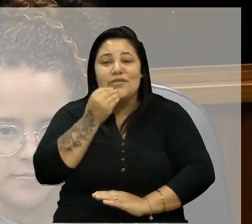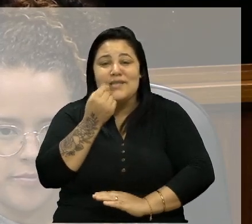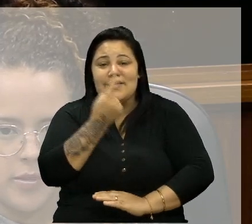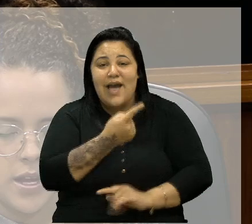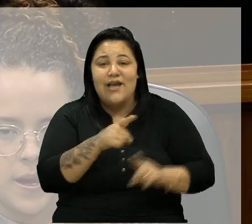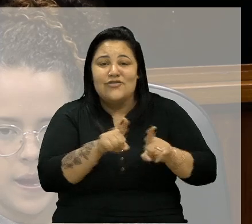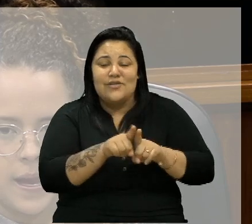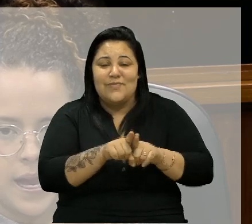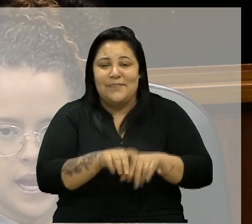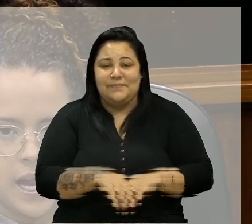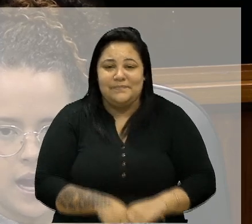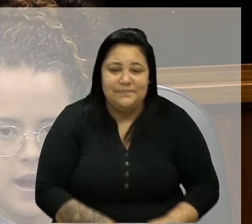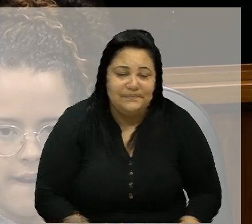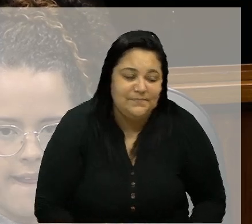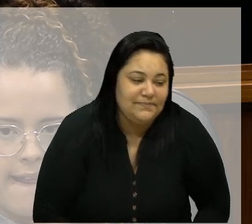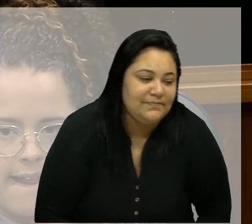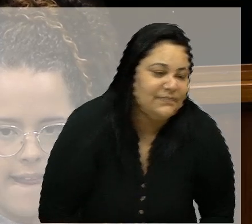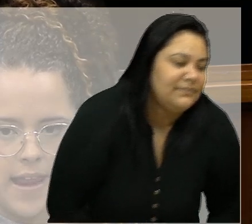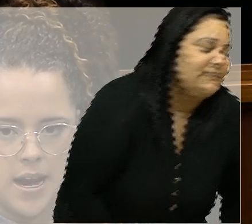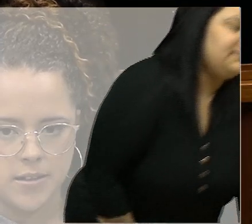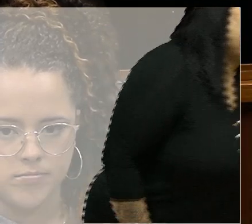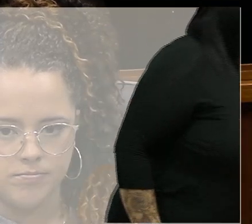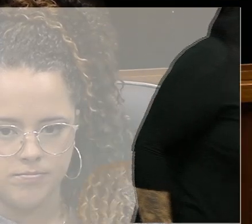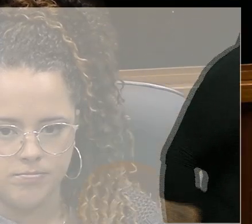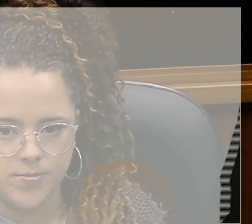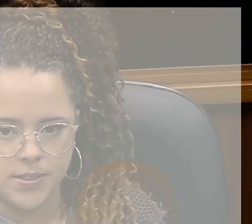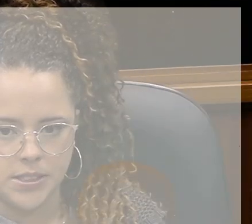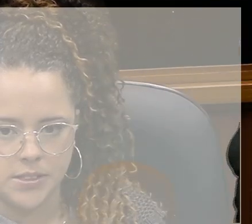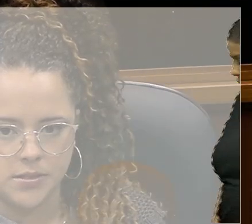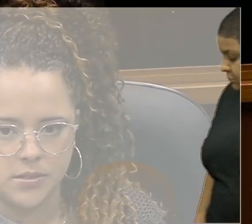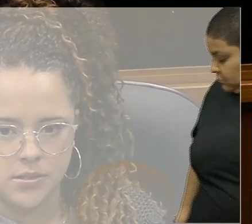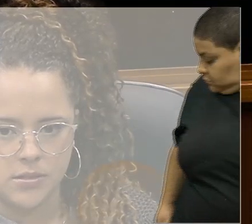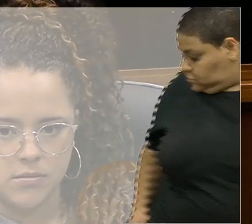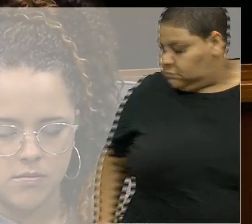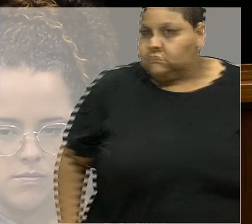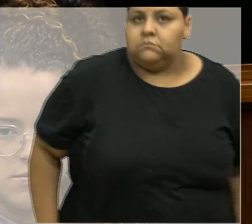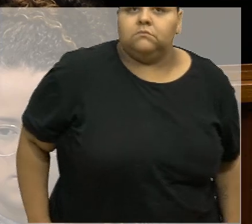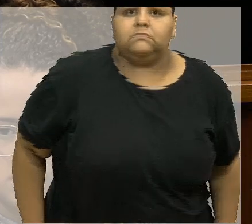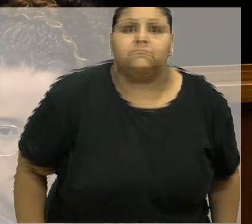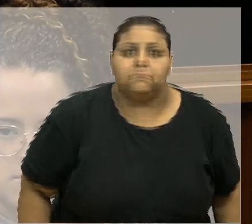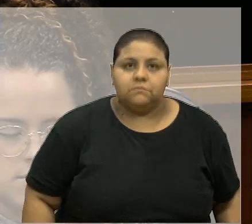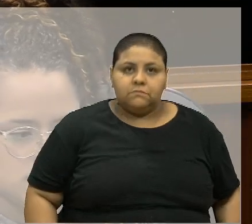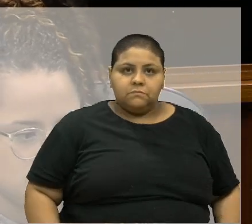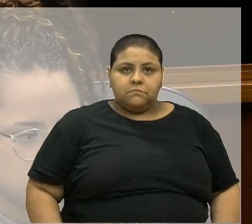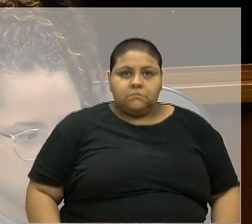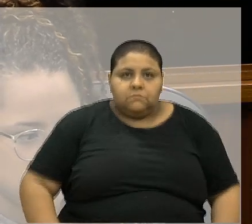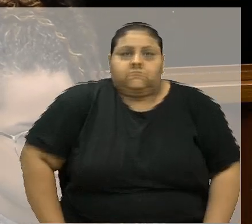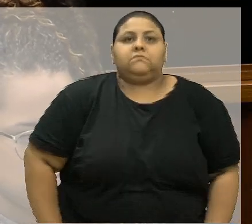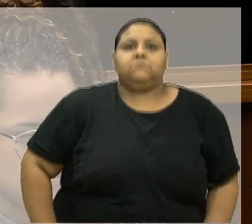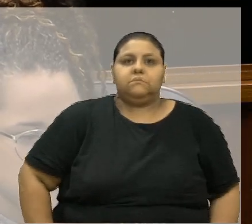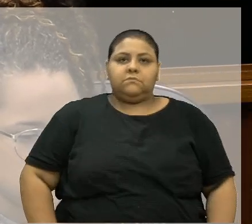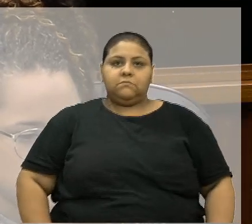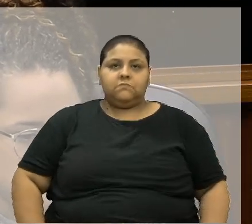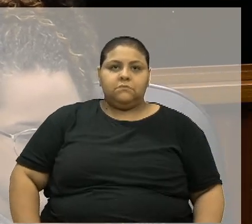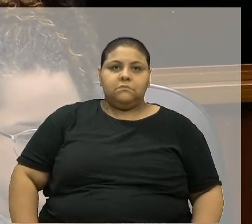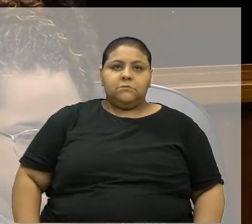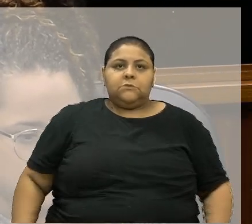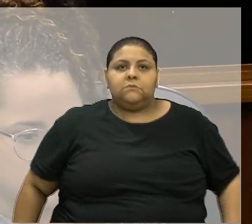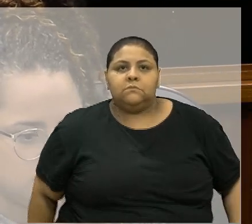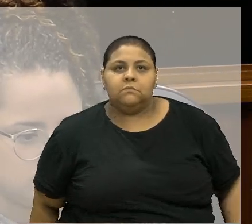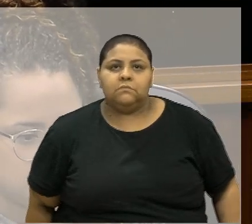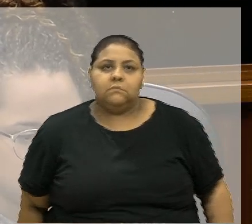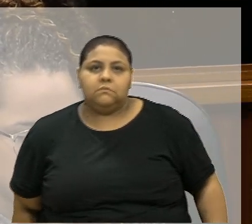esse acesso. Então, vem em bom momento a utilidade pública. Nós já